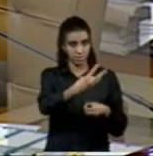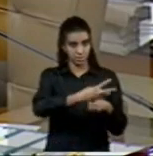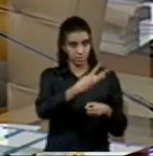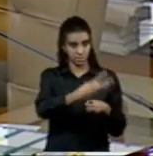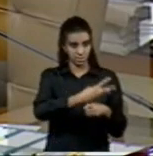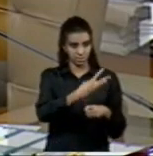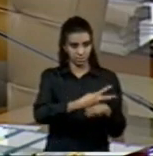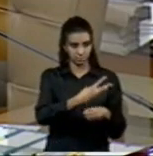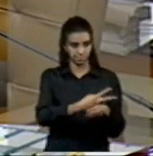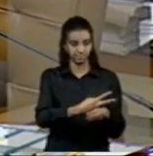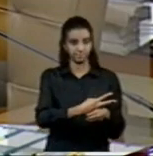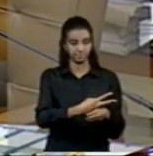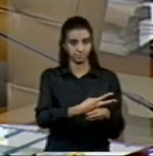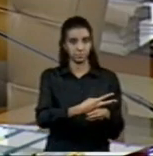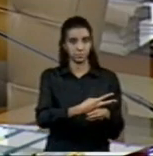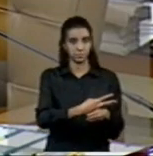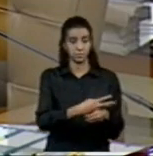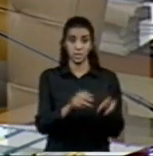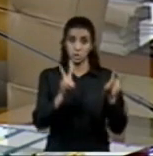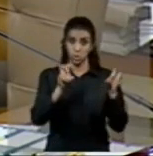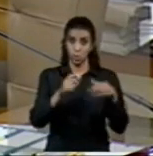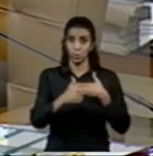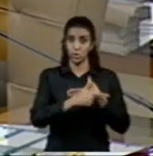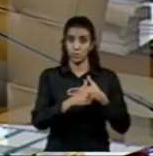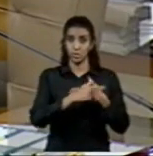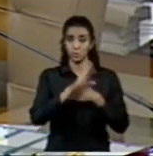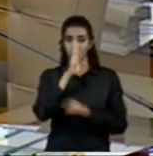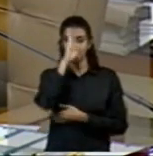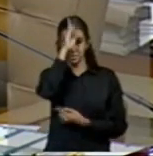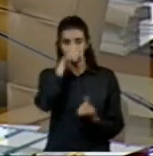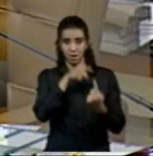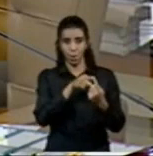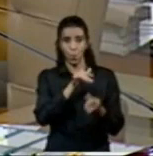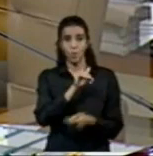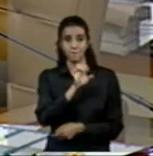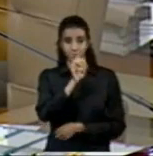terceirizada no que concerne às atividades fins,